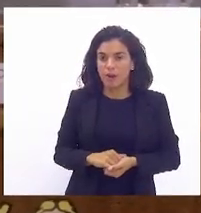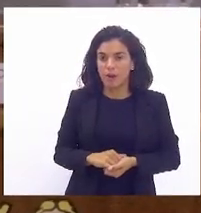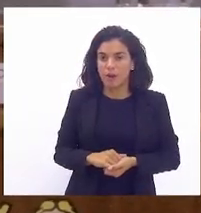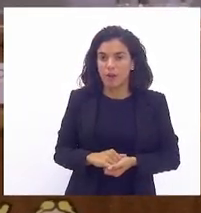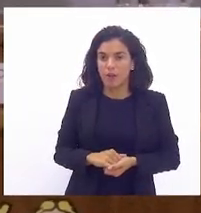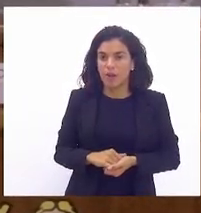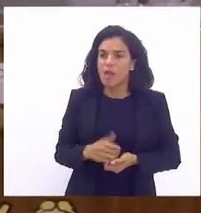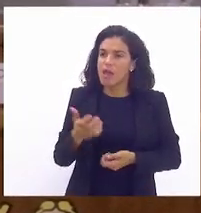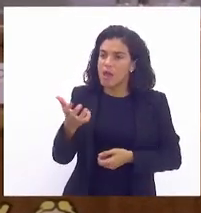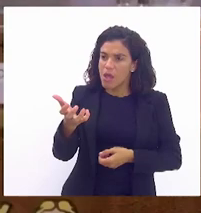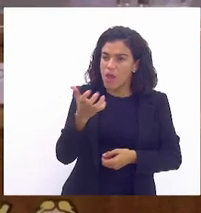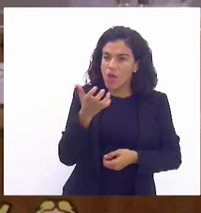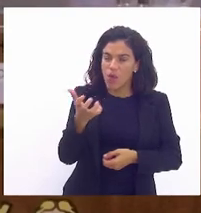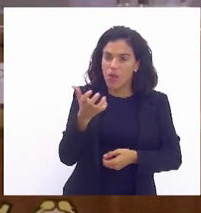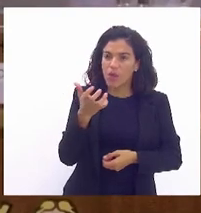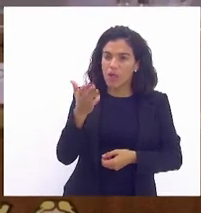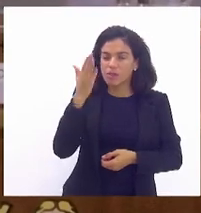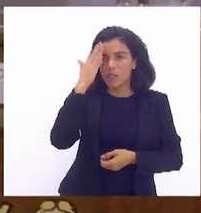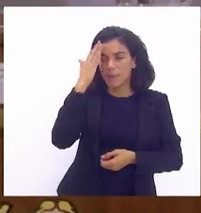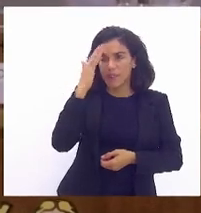Agora, eu quero só saber do INEA